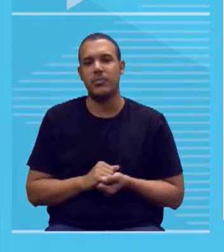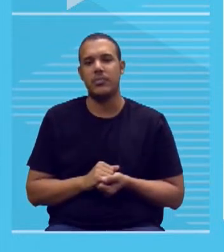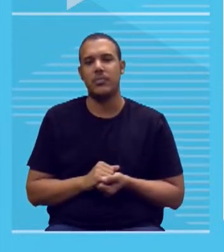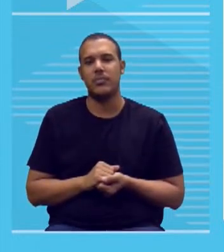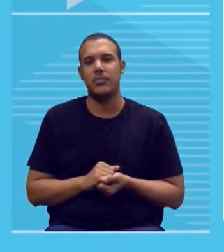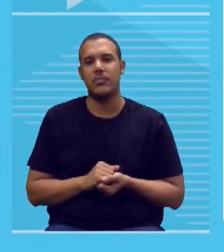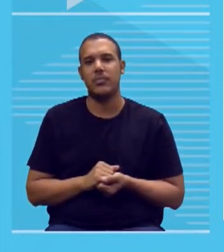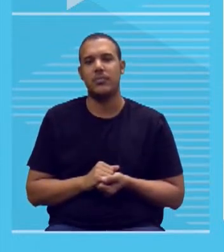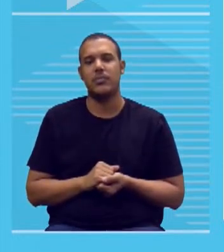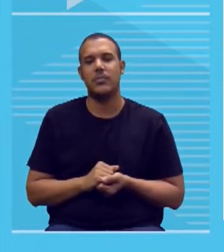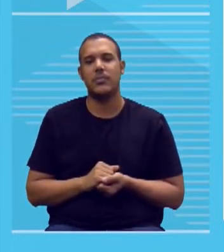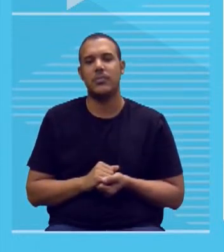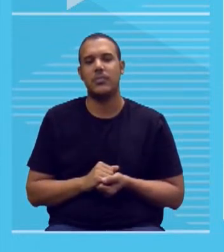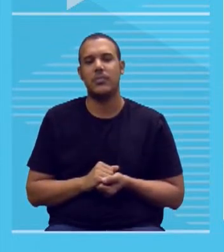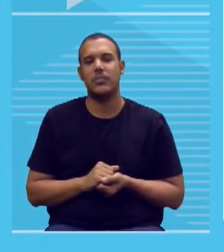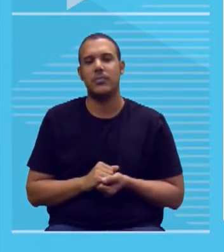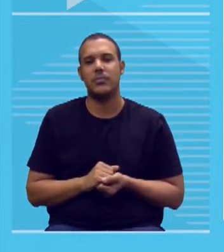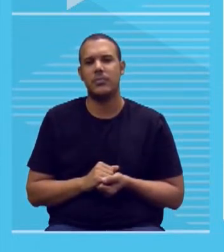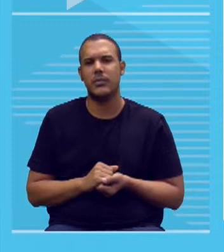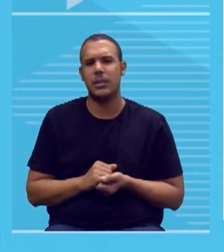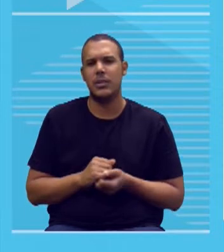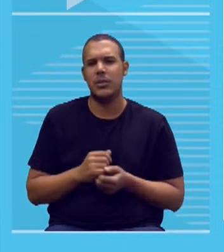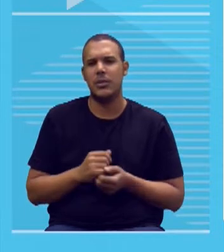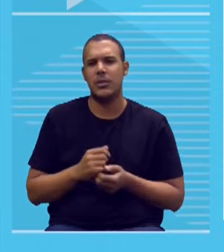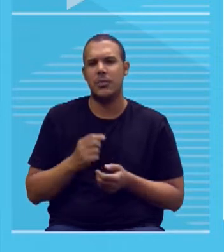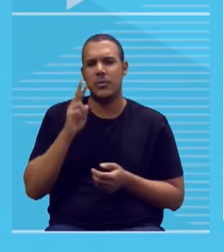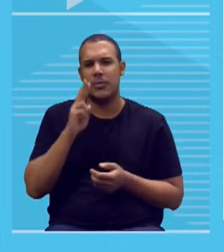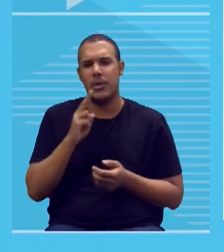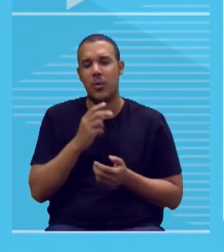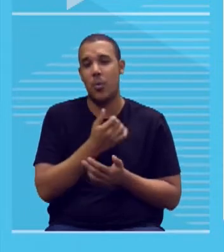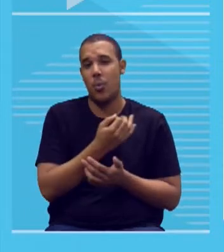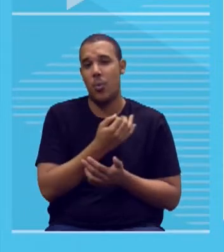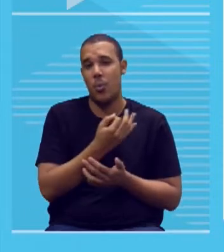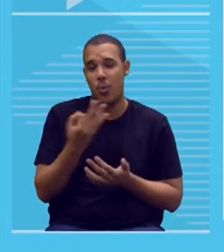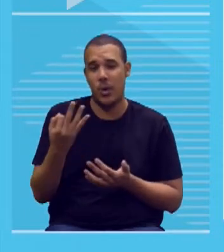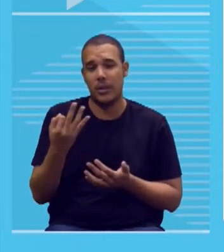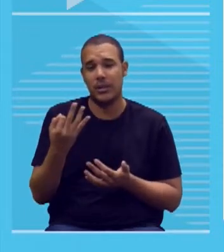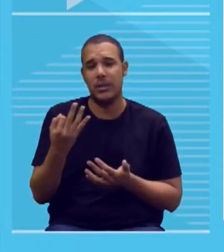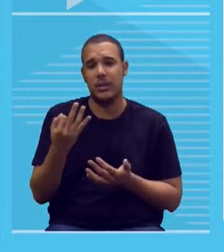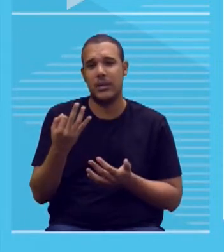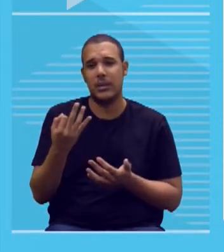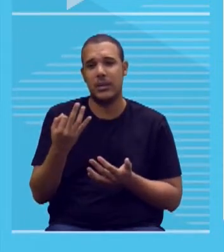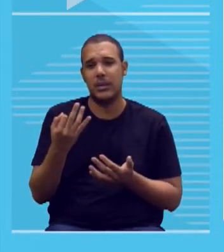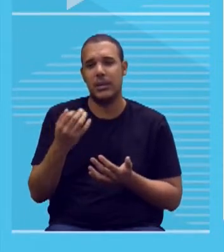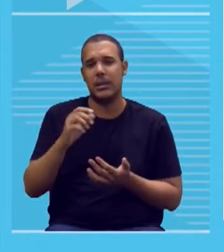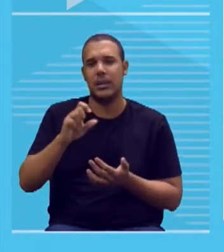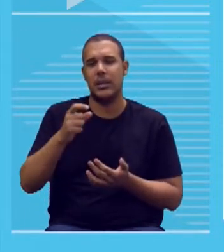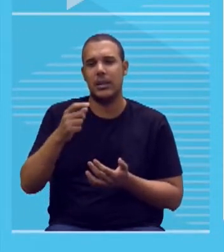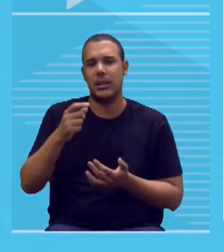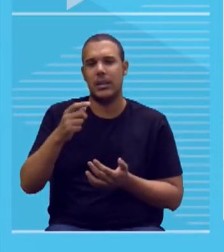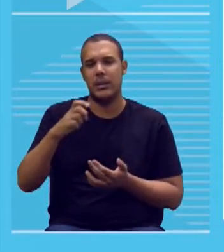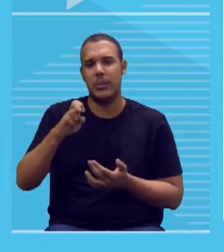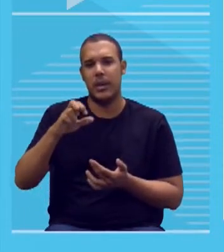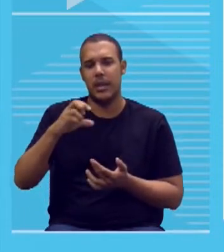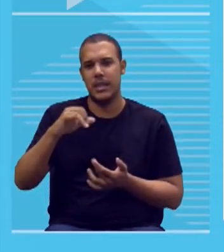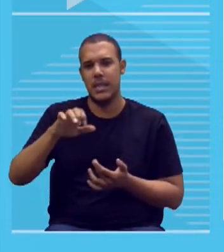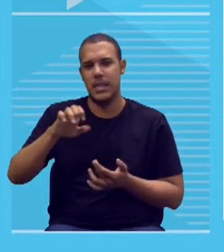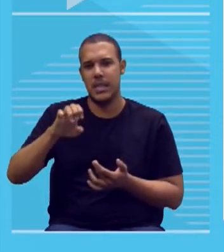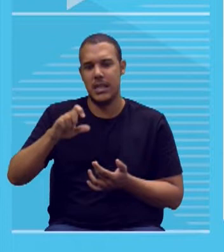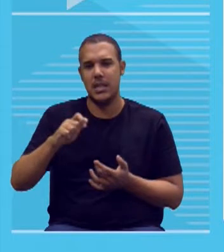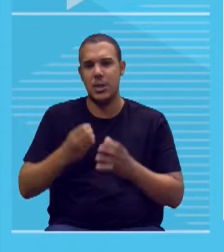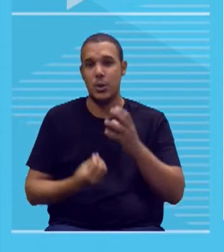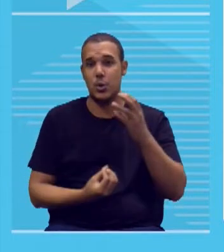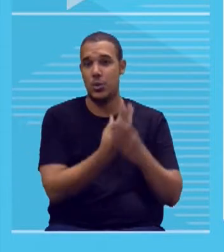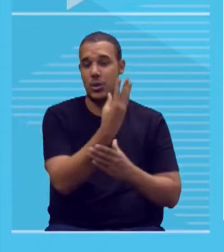isso você perde a conta de quantas espécies surgiram e desapareceram